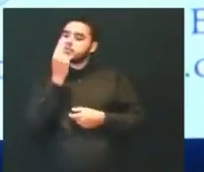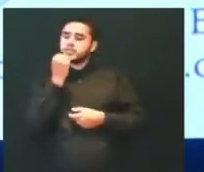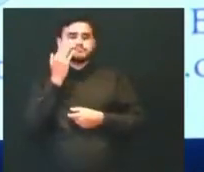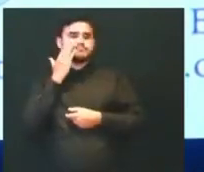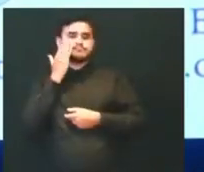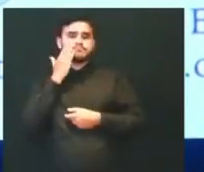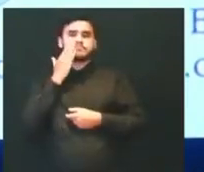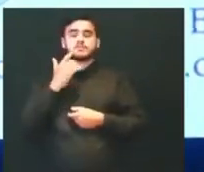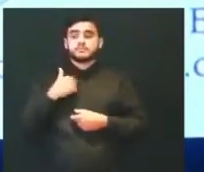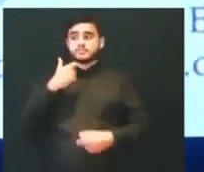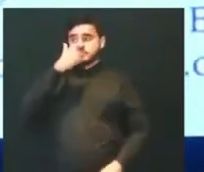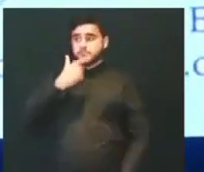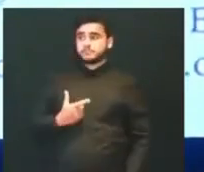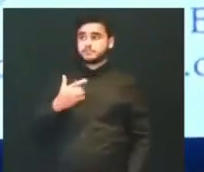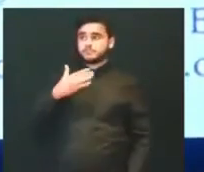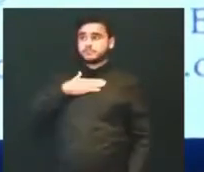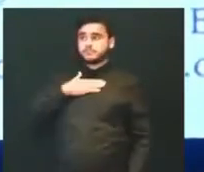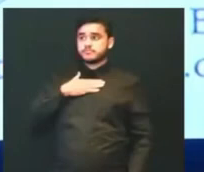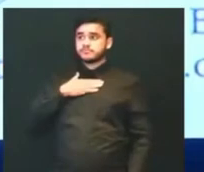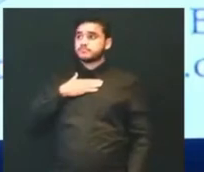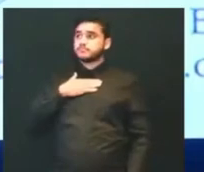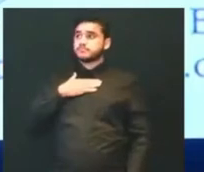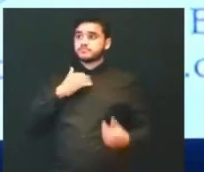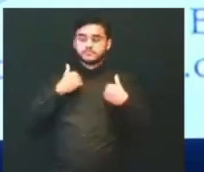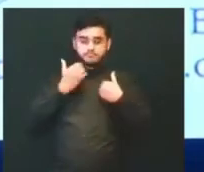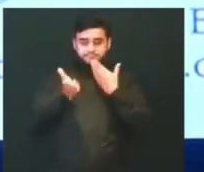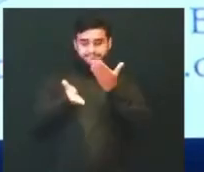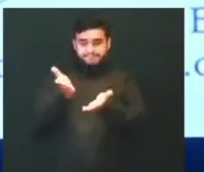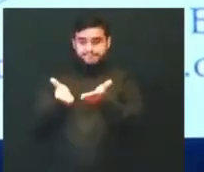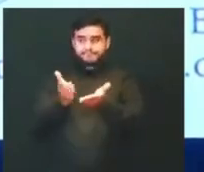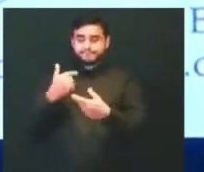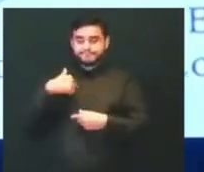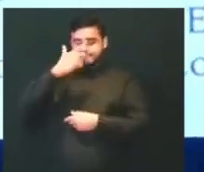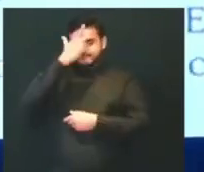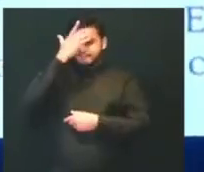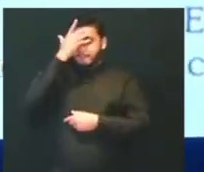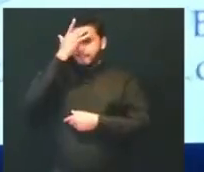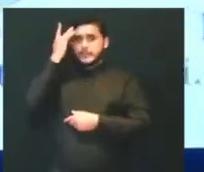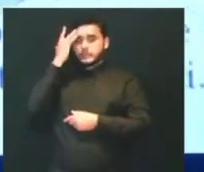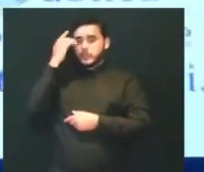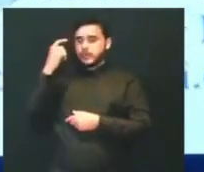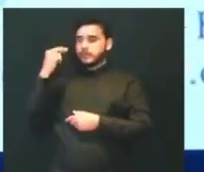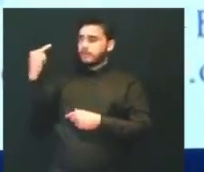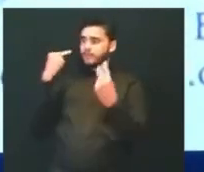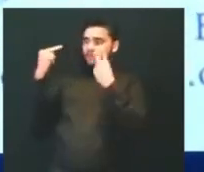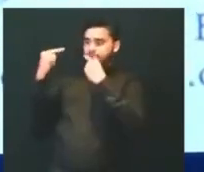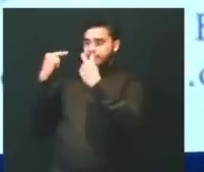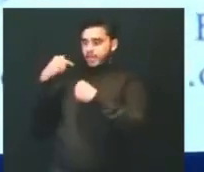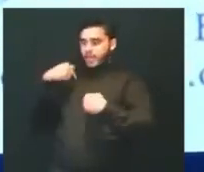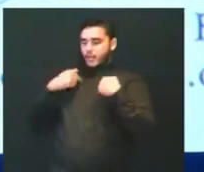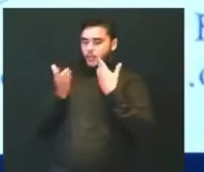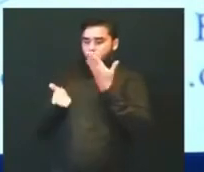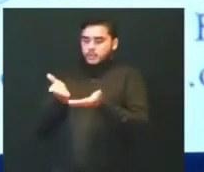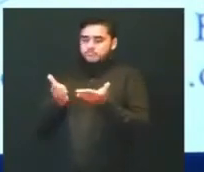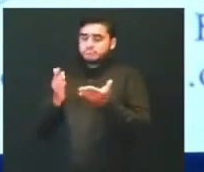cuidador, porque o cuidador, muitas vezes, ele é esquecido por todos, pela família, pelos profissionais de